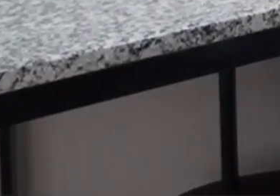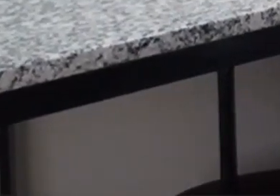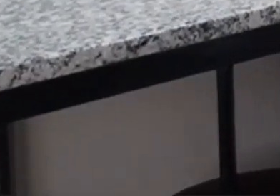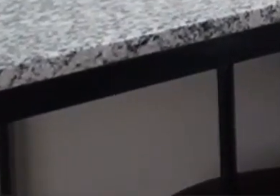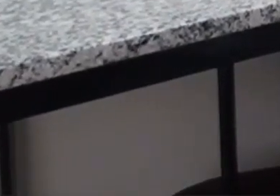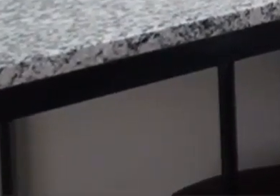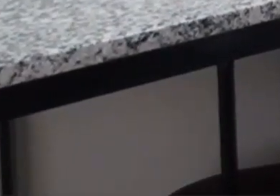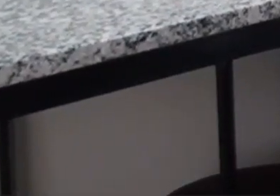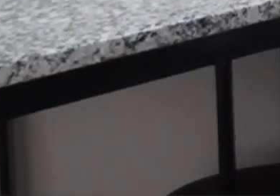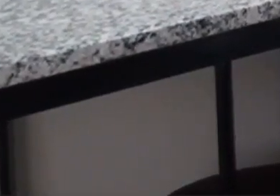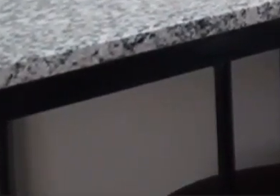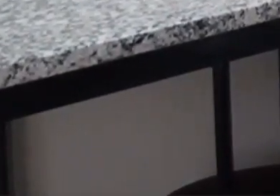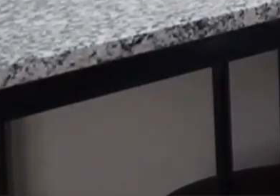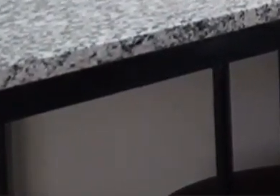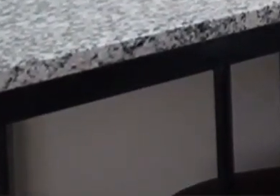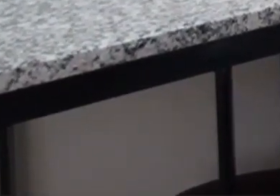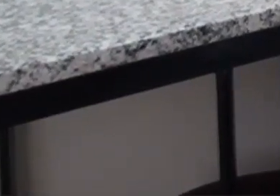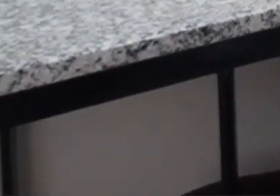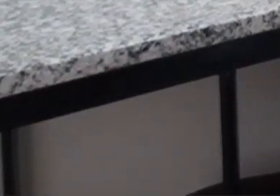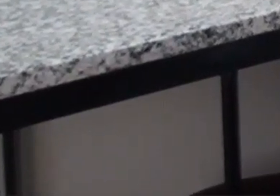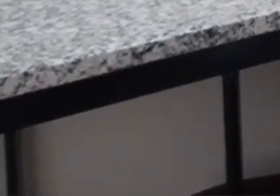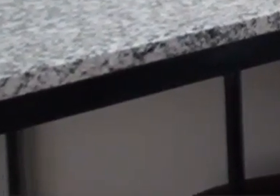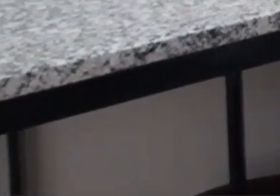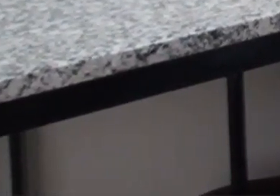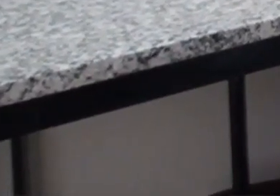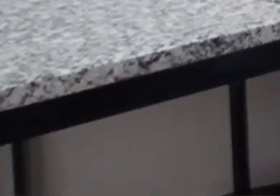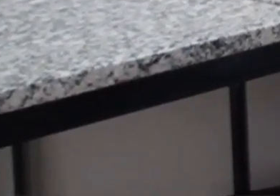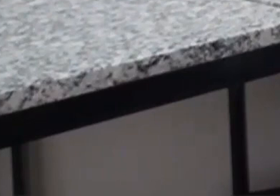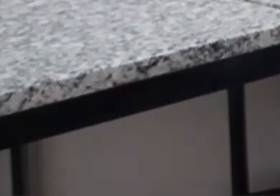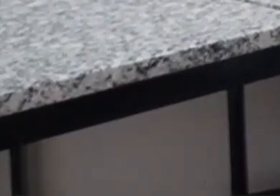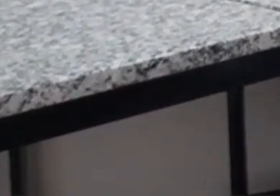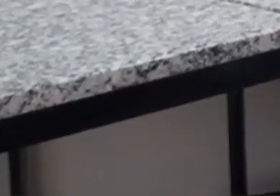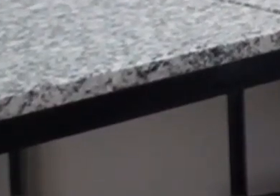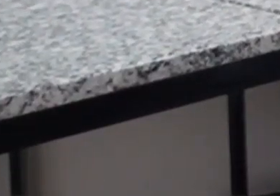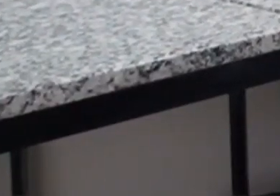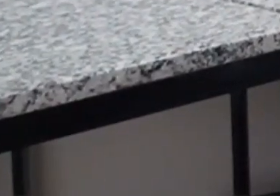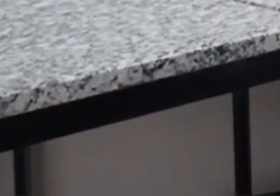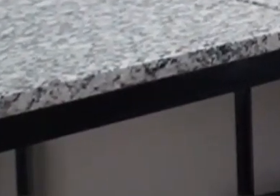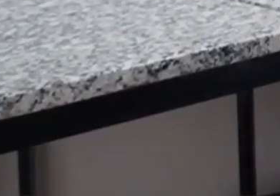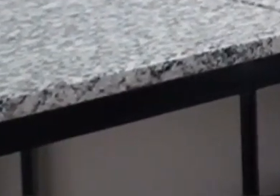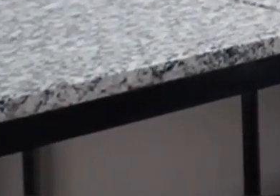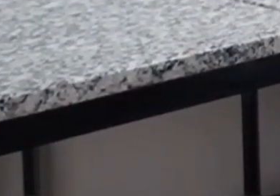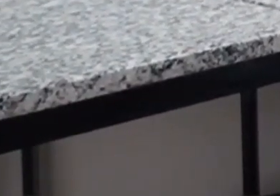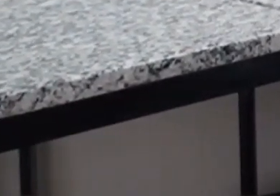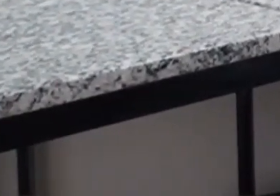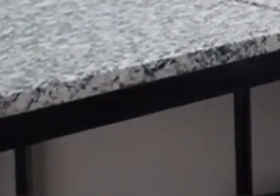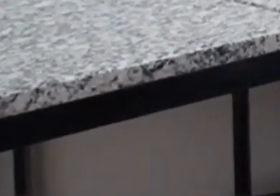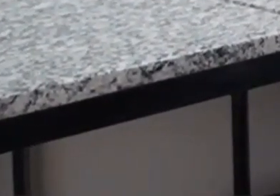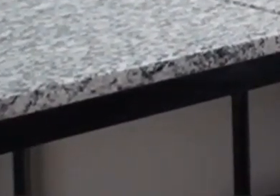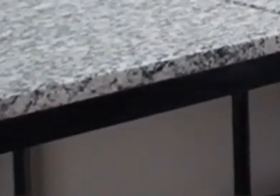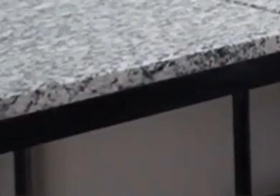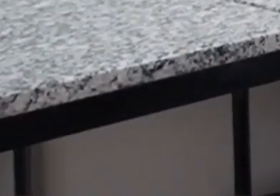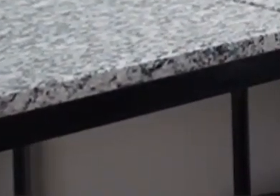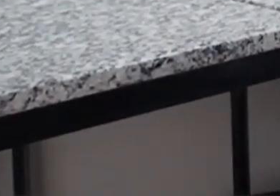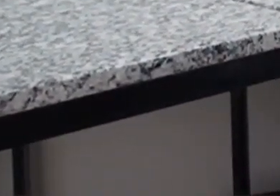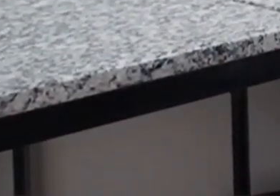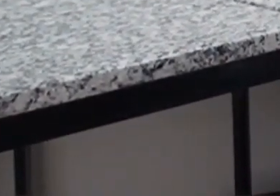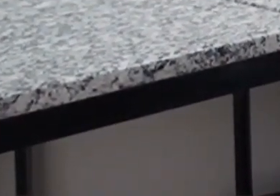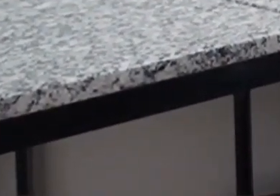que veio, porque nós estamos precisando nesse momento muito difícil que a gente está passando, né. E ao